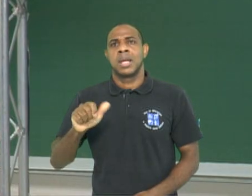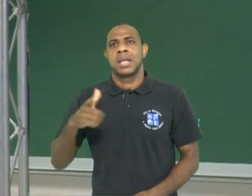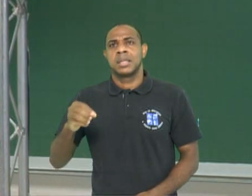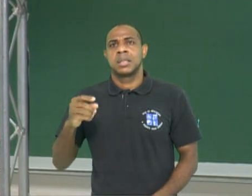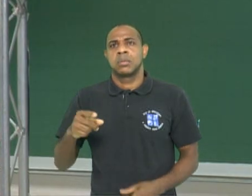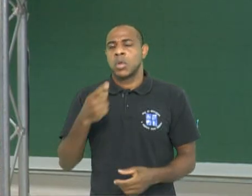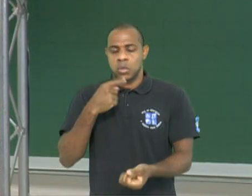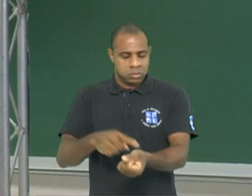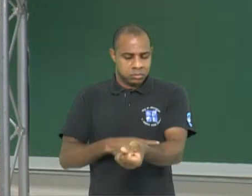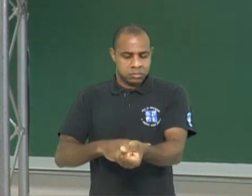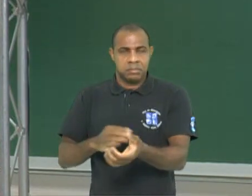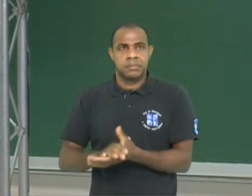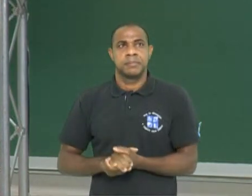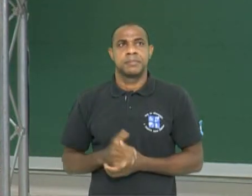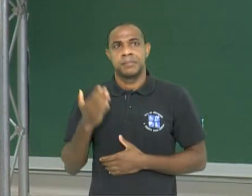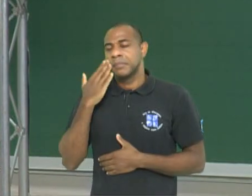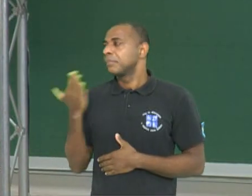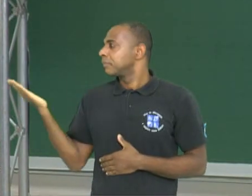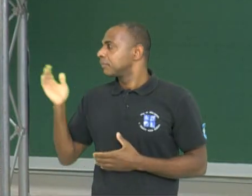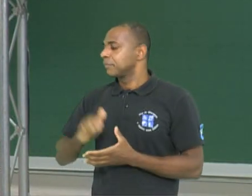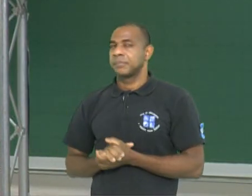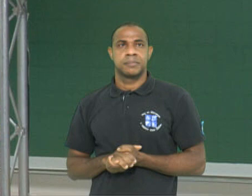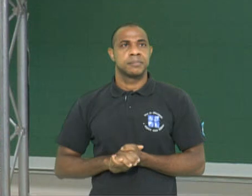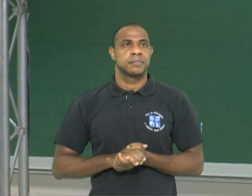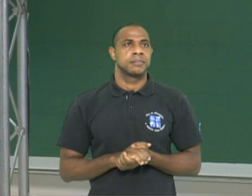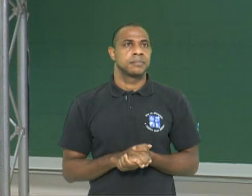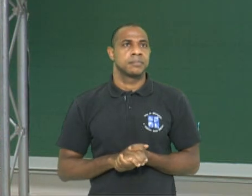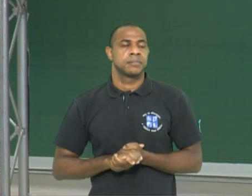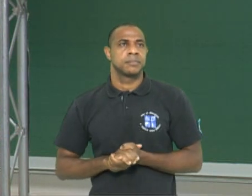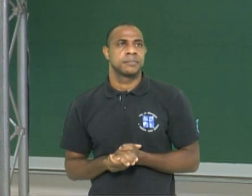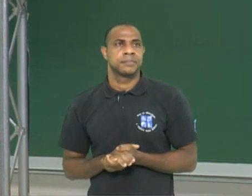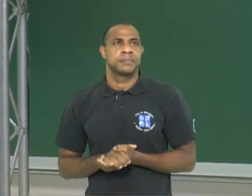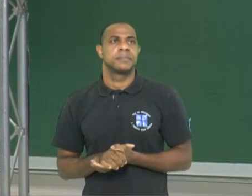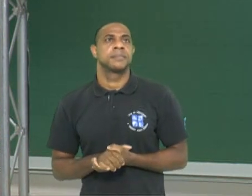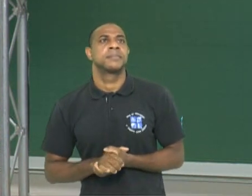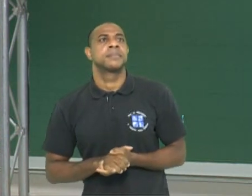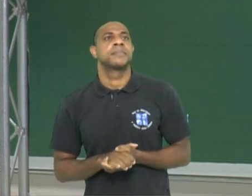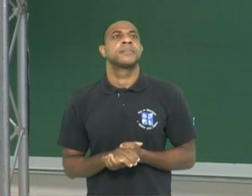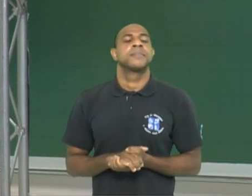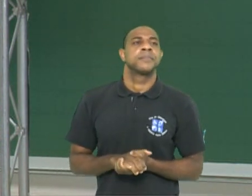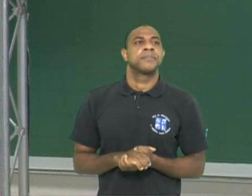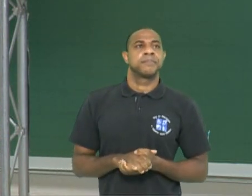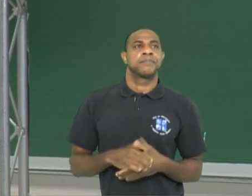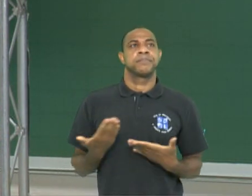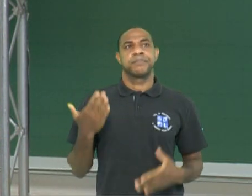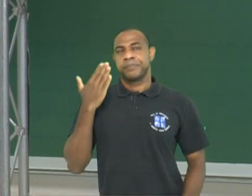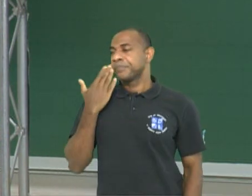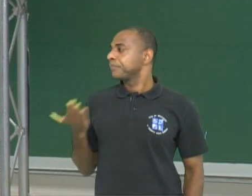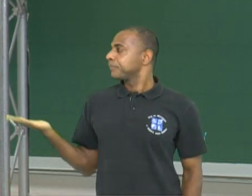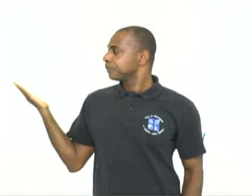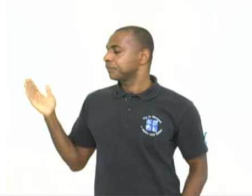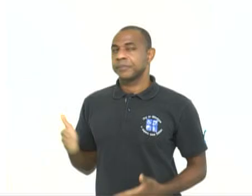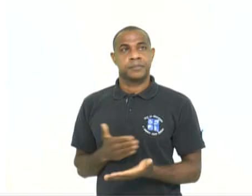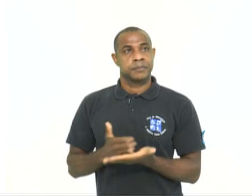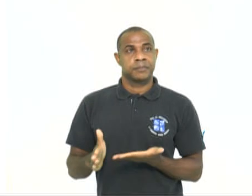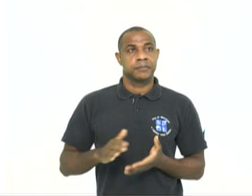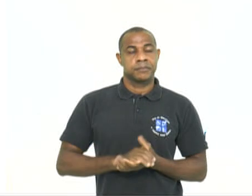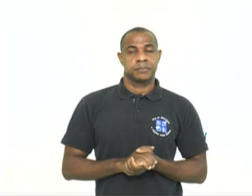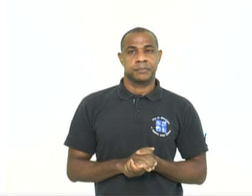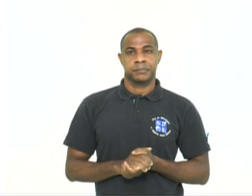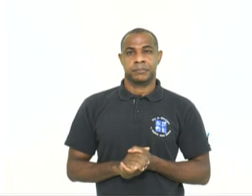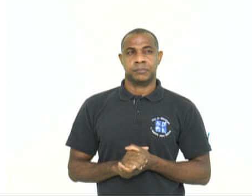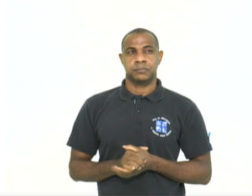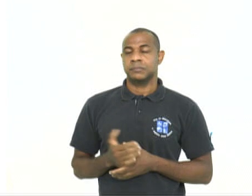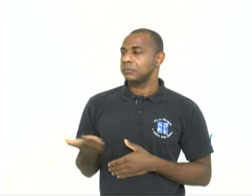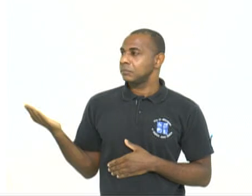né, e fazendo esse processo de coagulação junto com aqueles fatores que a gente estudou. Essa começa quando os tecidos